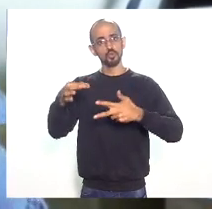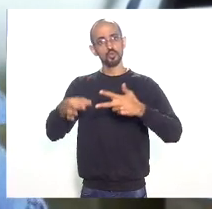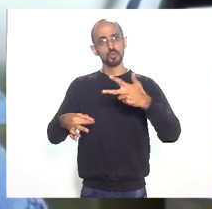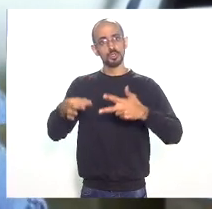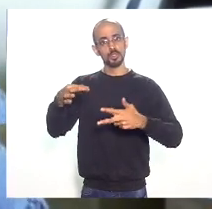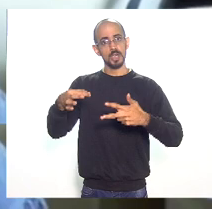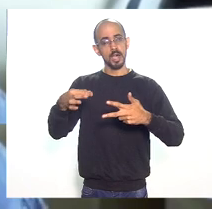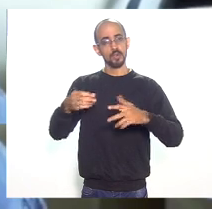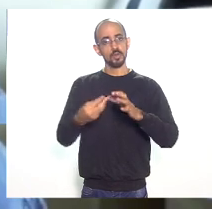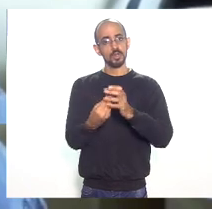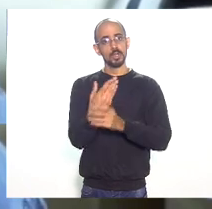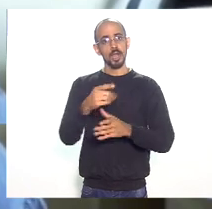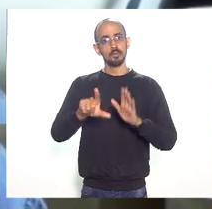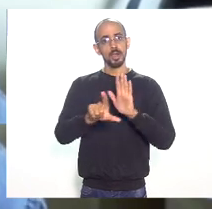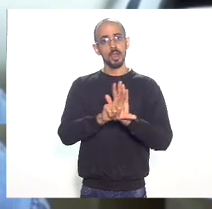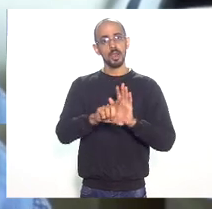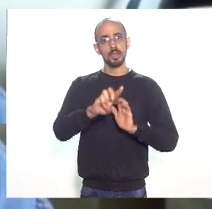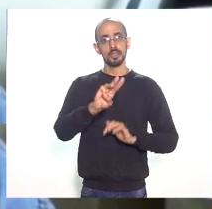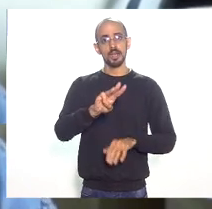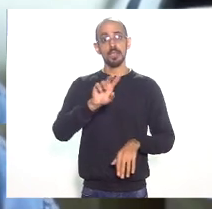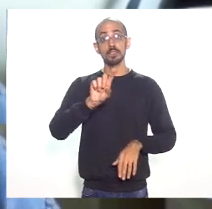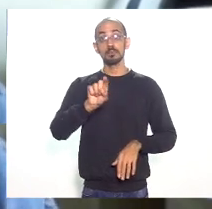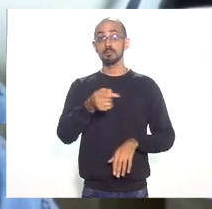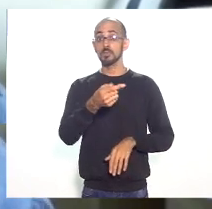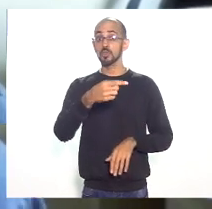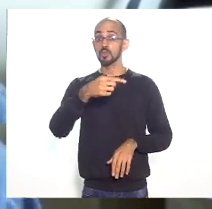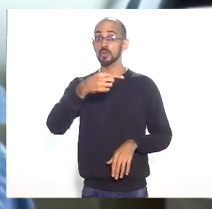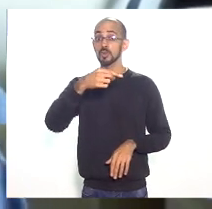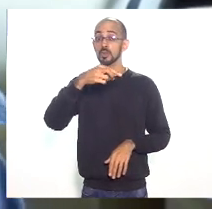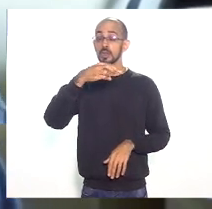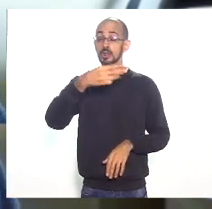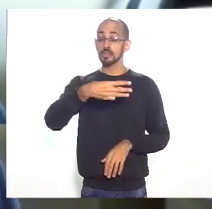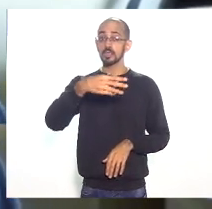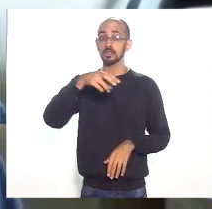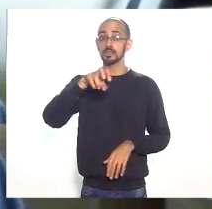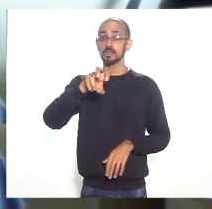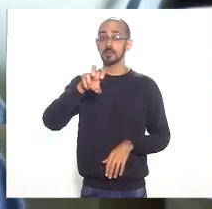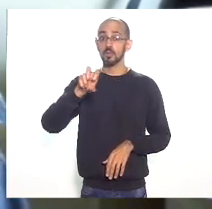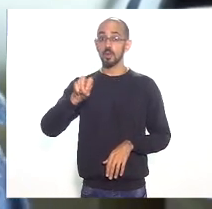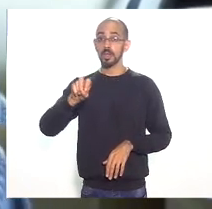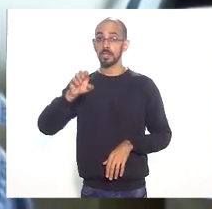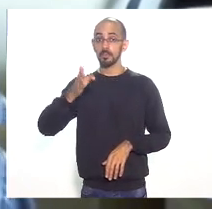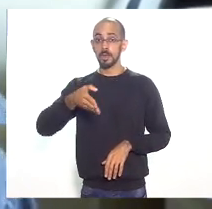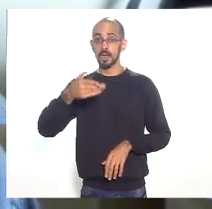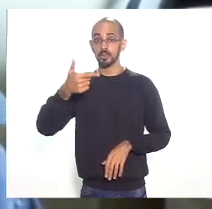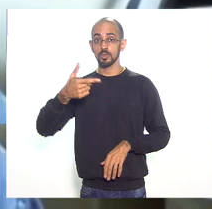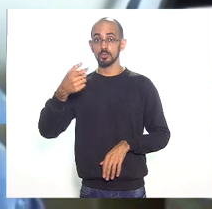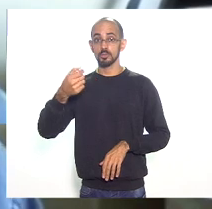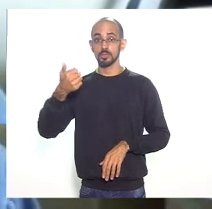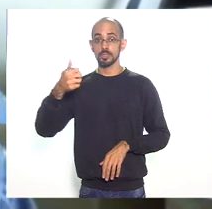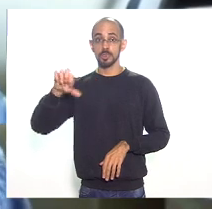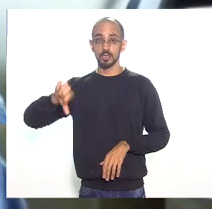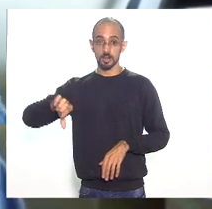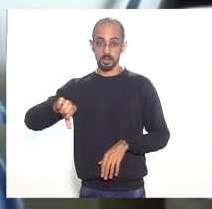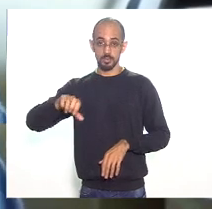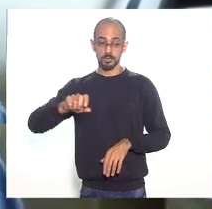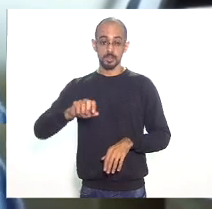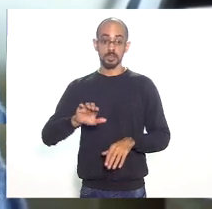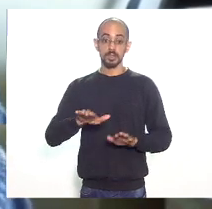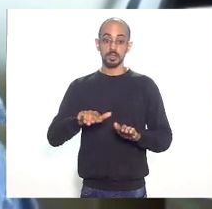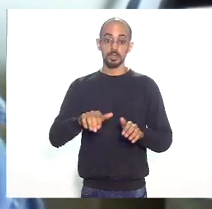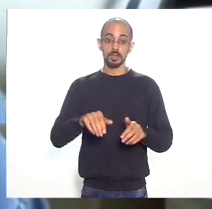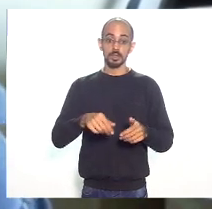3.350 de 99. Daí termina outra mensagem, assinada pelo